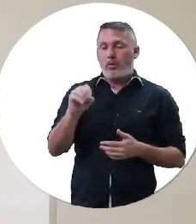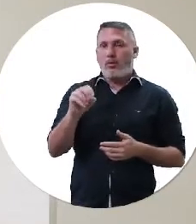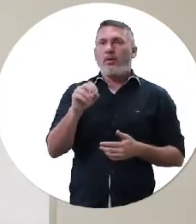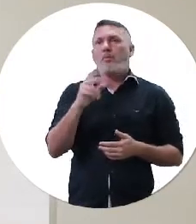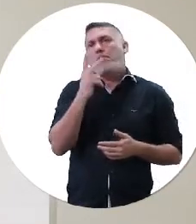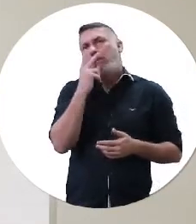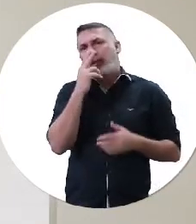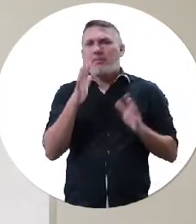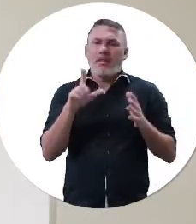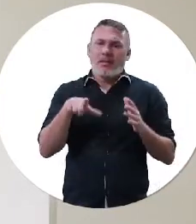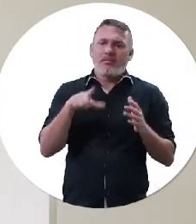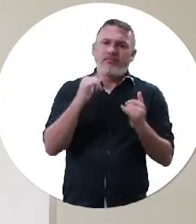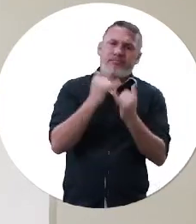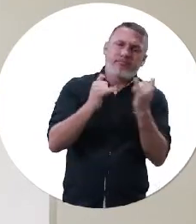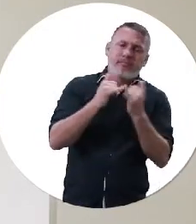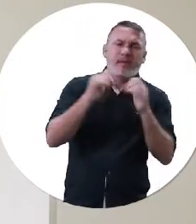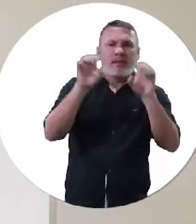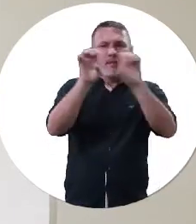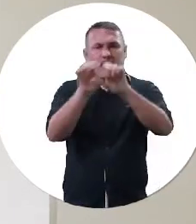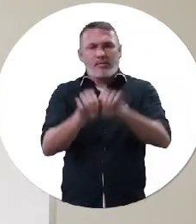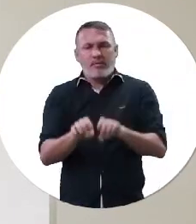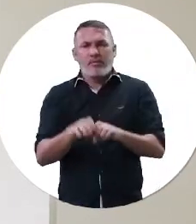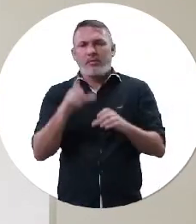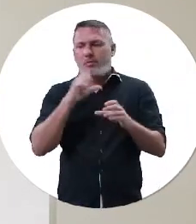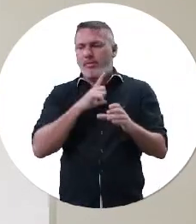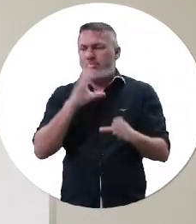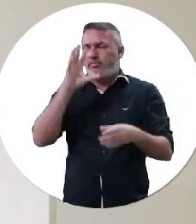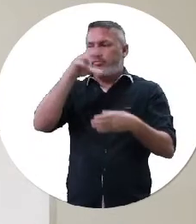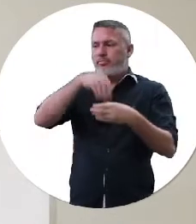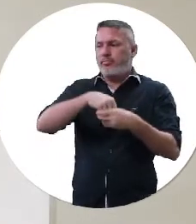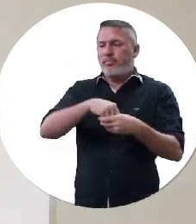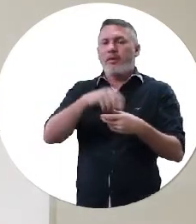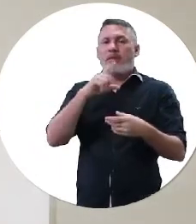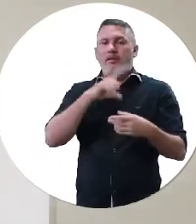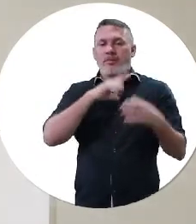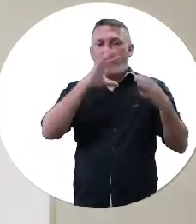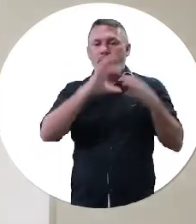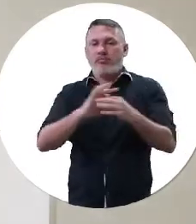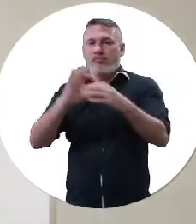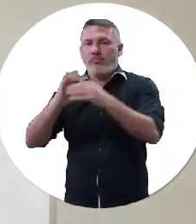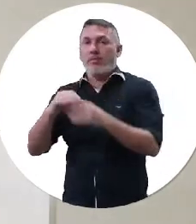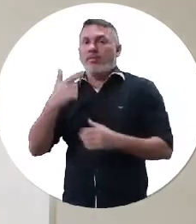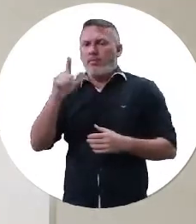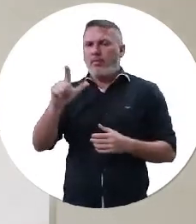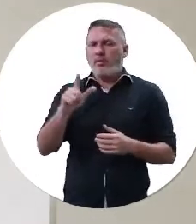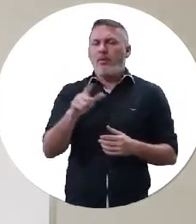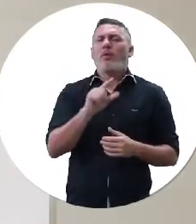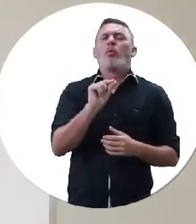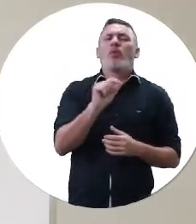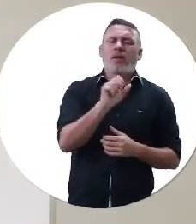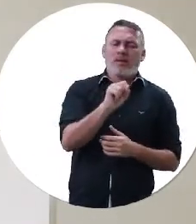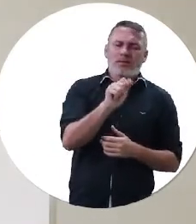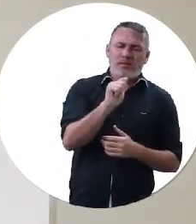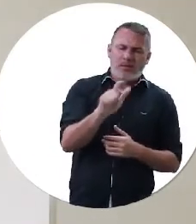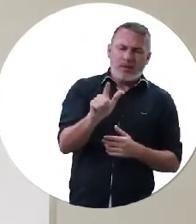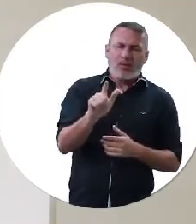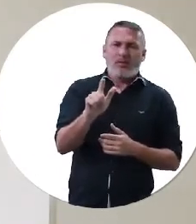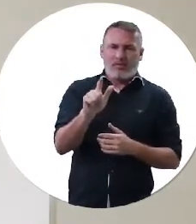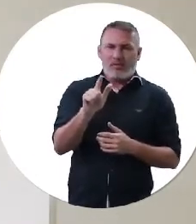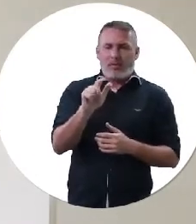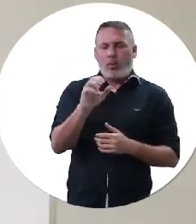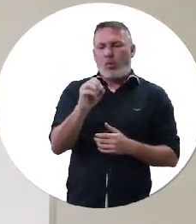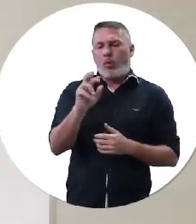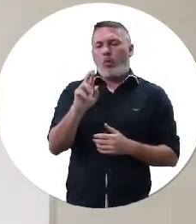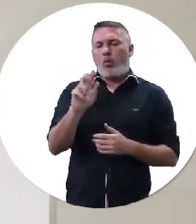estrutura, pessoal, uma carbonila ligada a um oxigênio de carga negativa. Esse oxigênio de